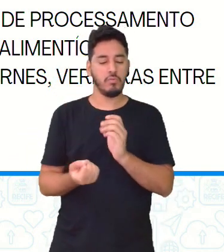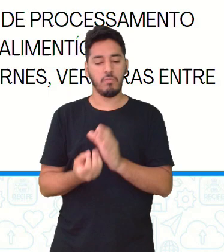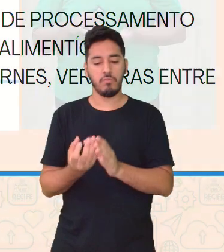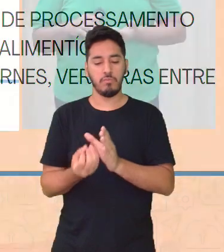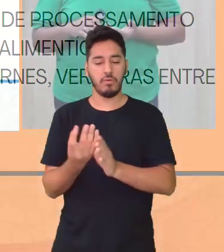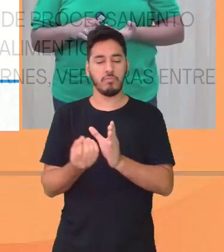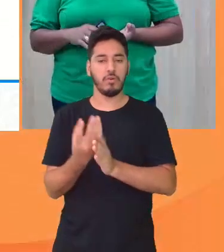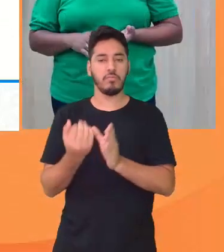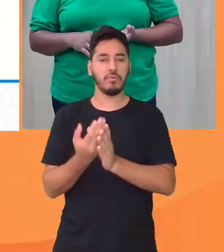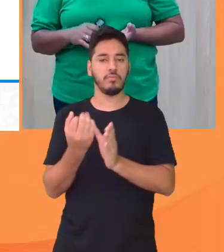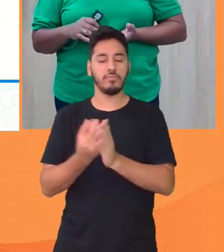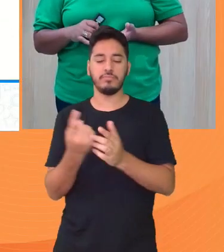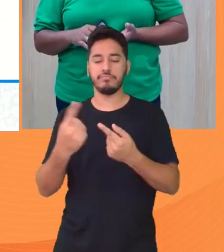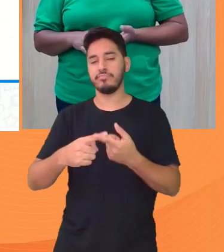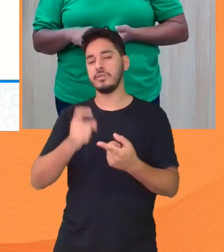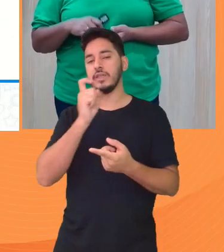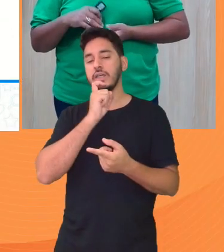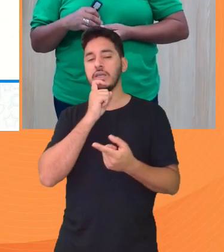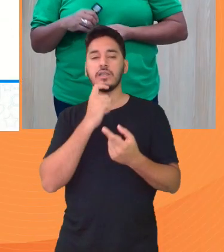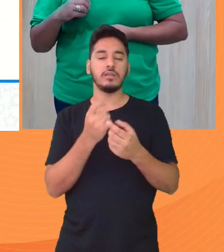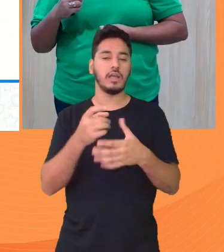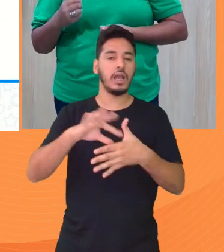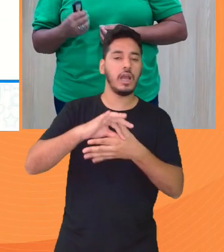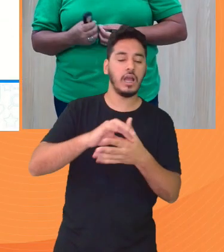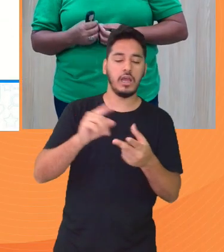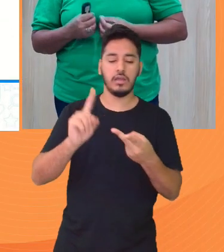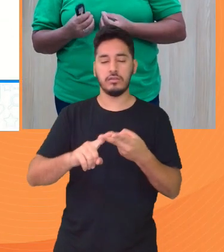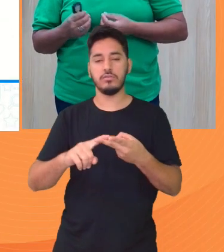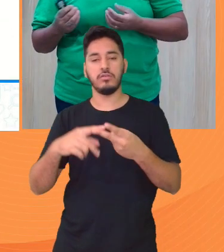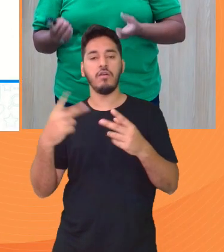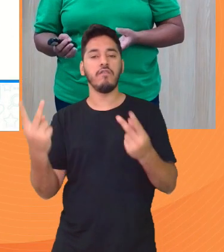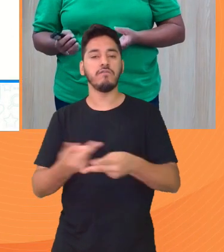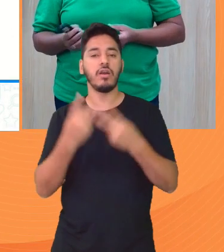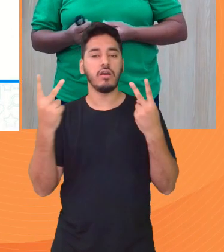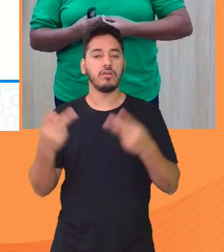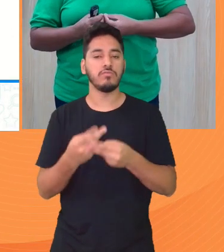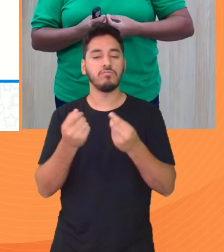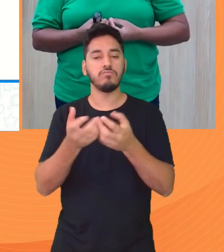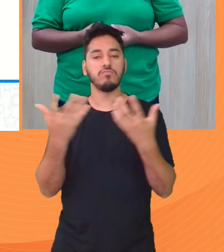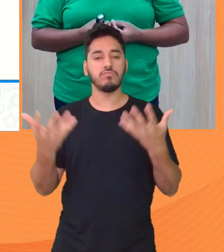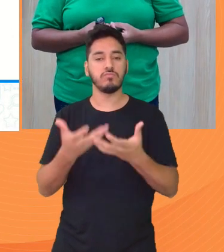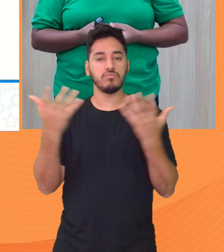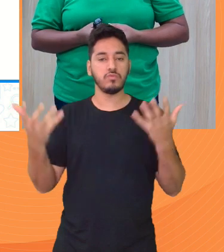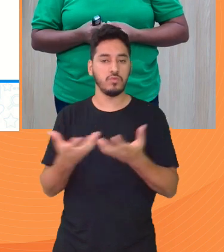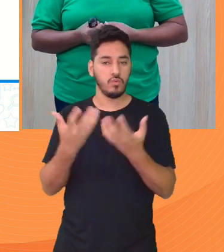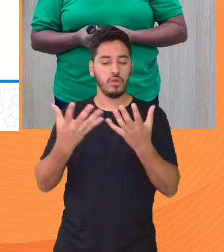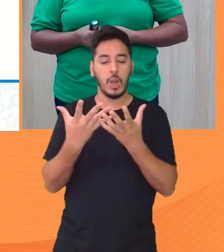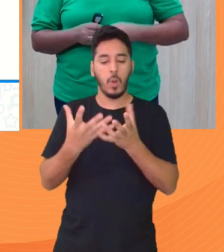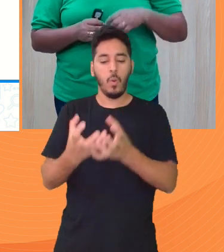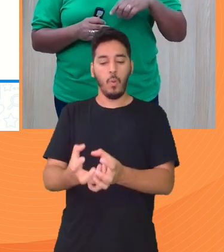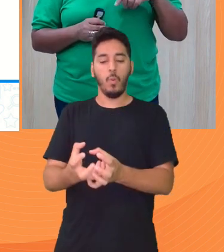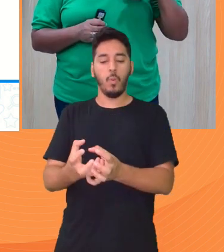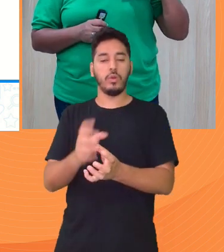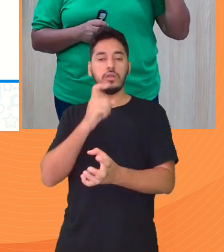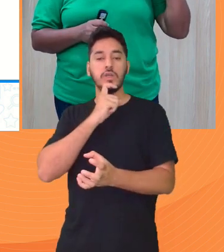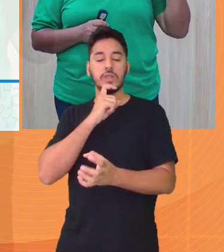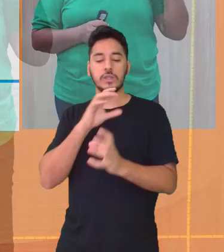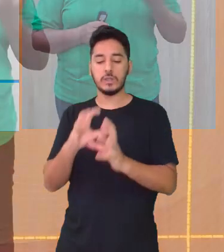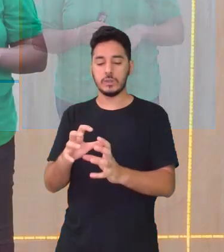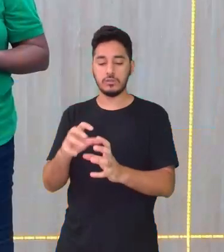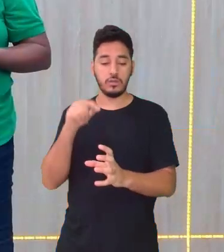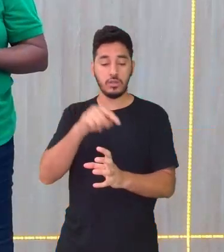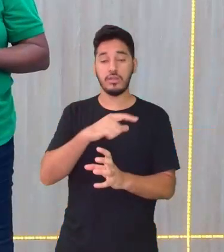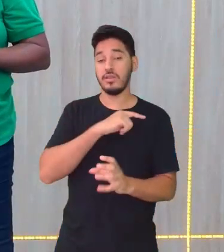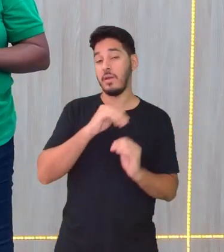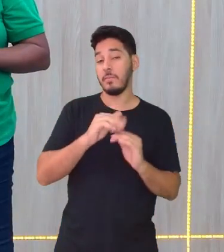alimentícios congelam carnes, verduras, entre outros tipos de alimentos. E com o objetivo, claro, de que esses alimentos